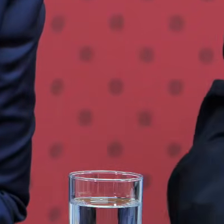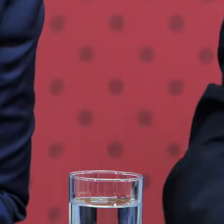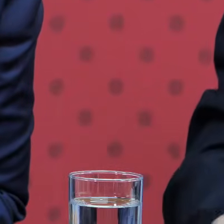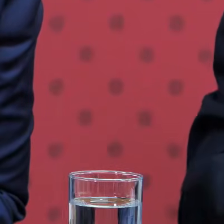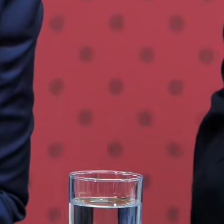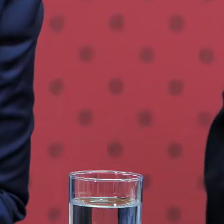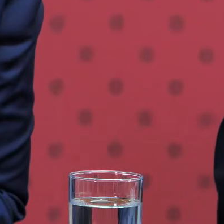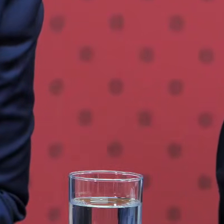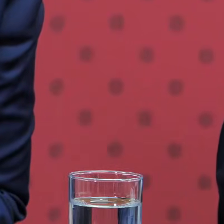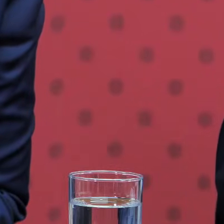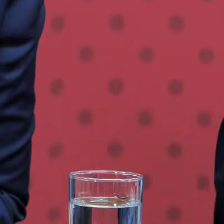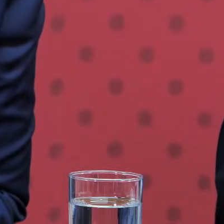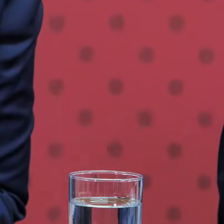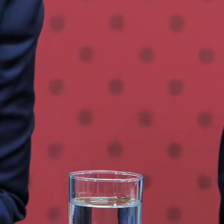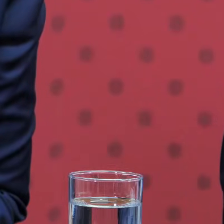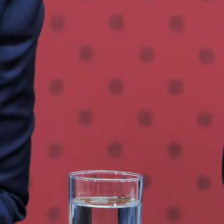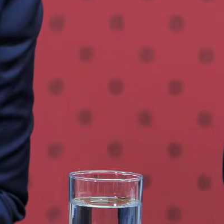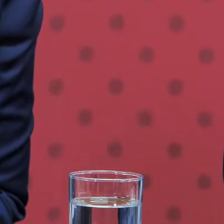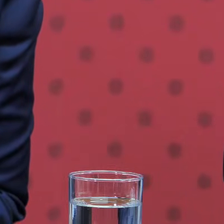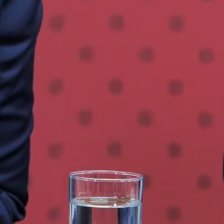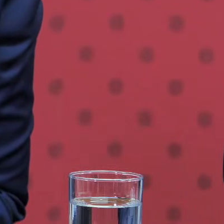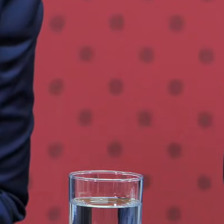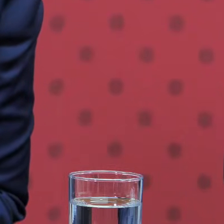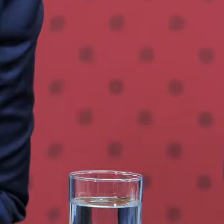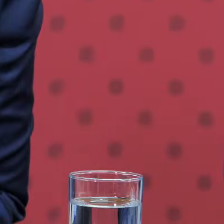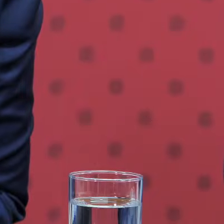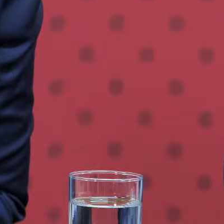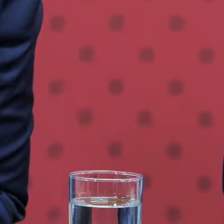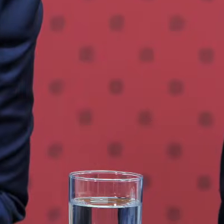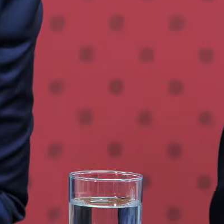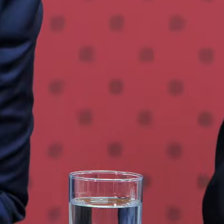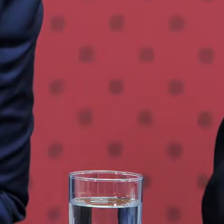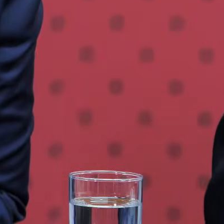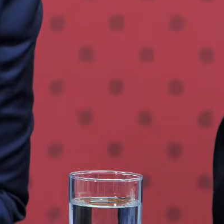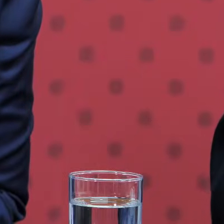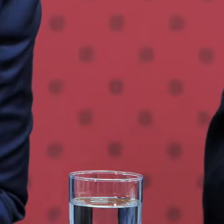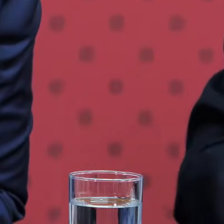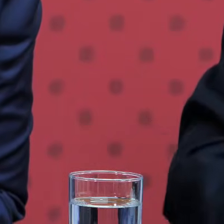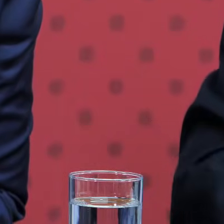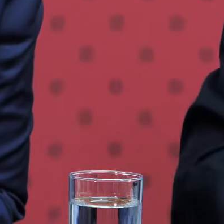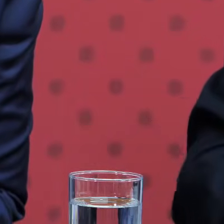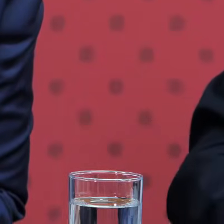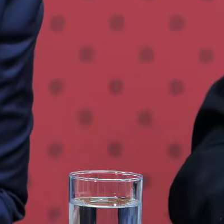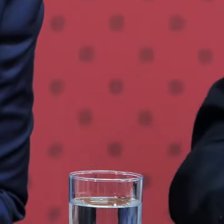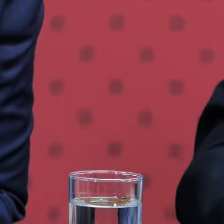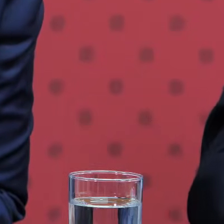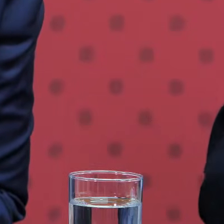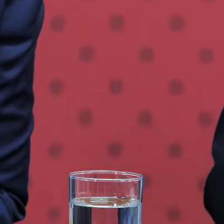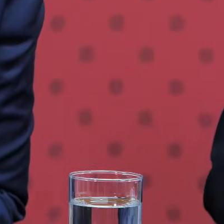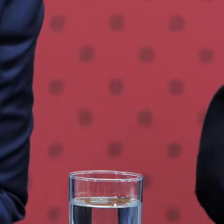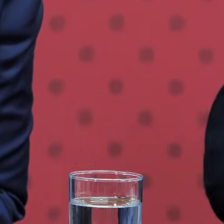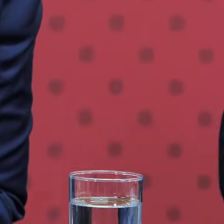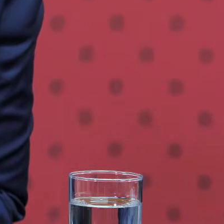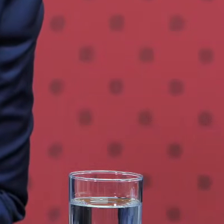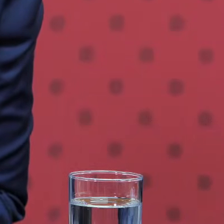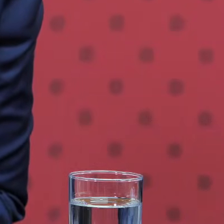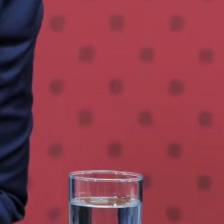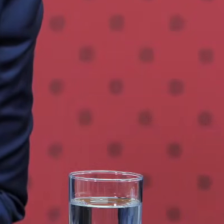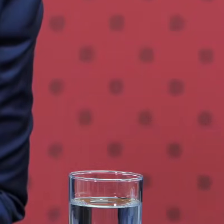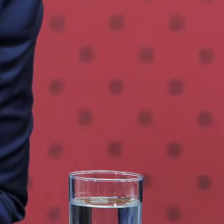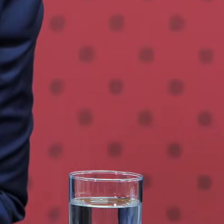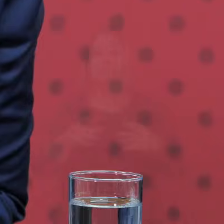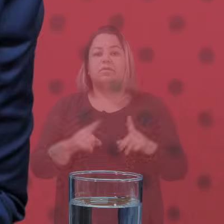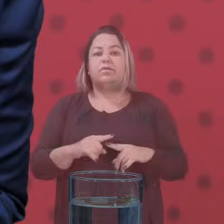carga horária do trabalho, que, né, virou a bandeira do 6x1. Nós temos que debater a questão do